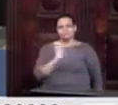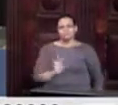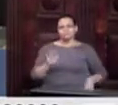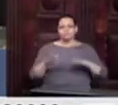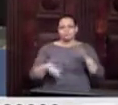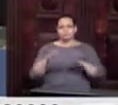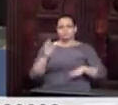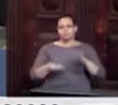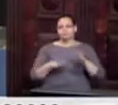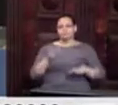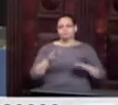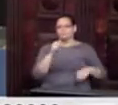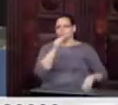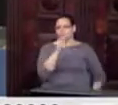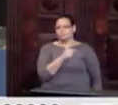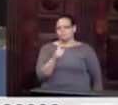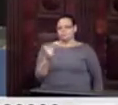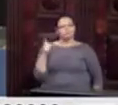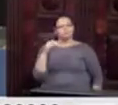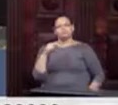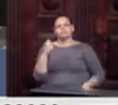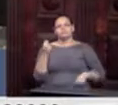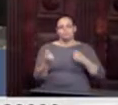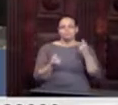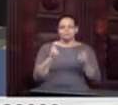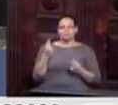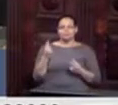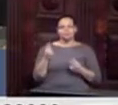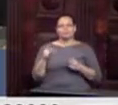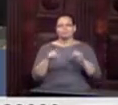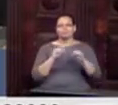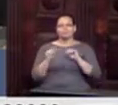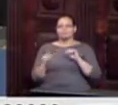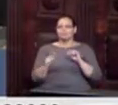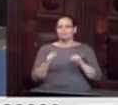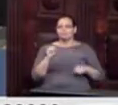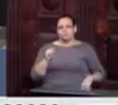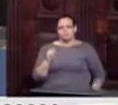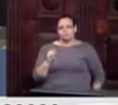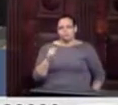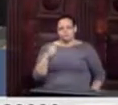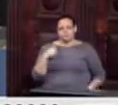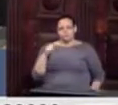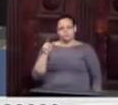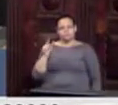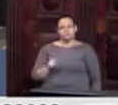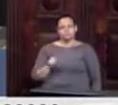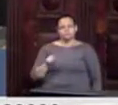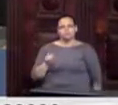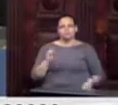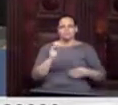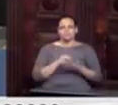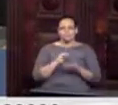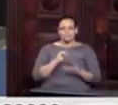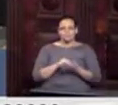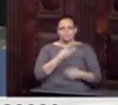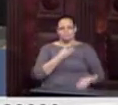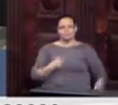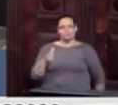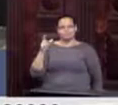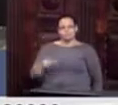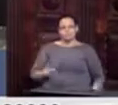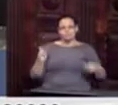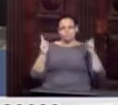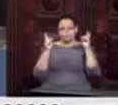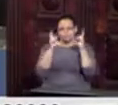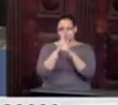não haja alternativa viável que não seja essa, dada a penúria e a falta de governo e a